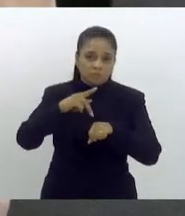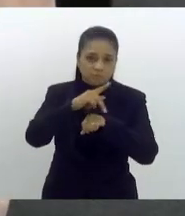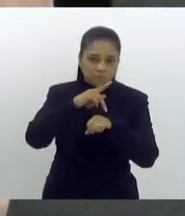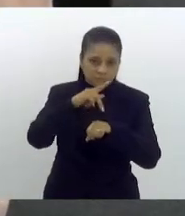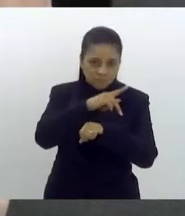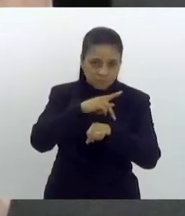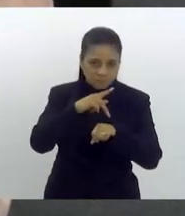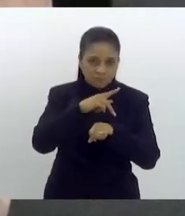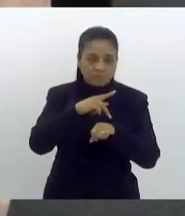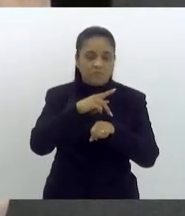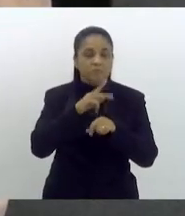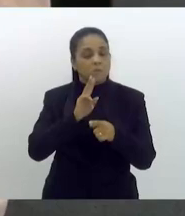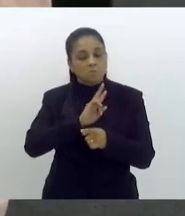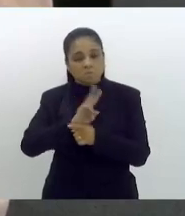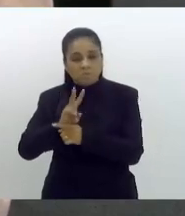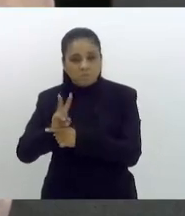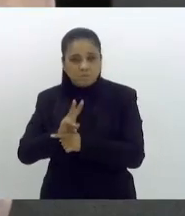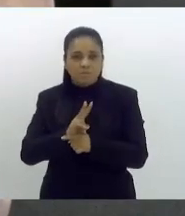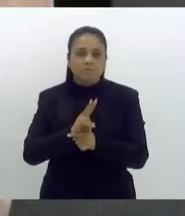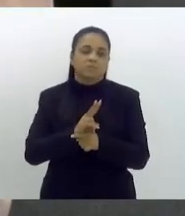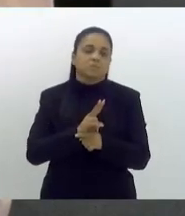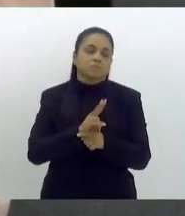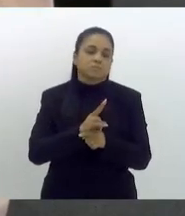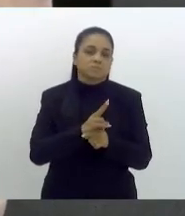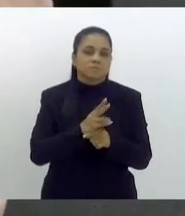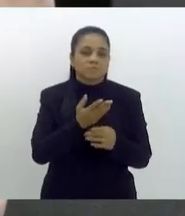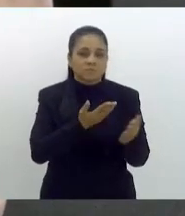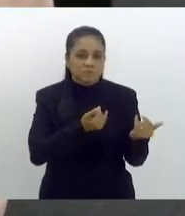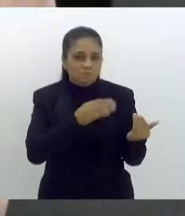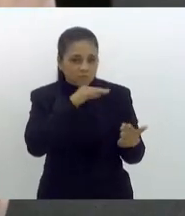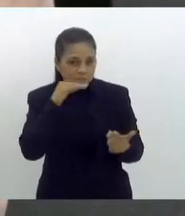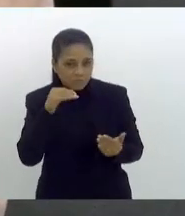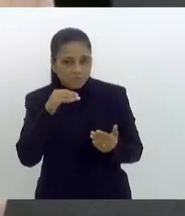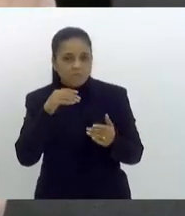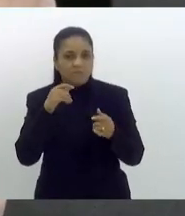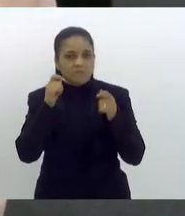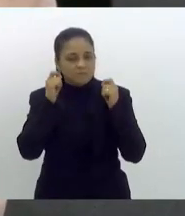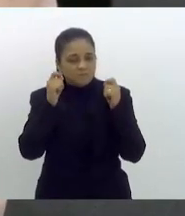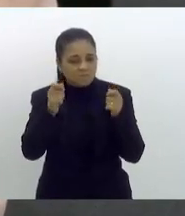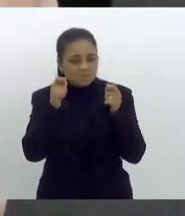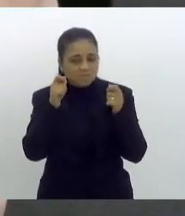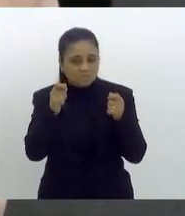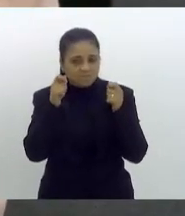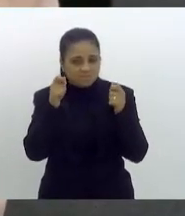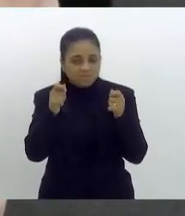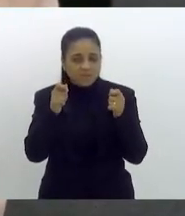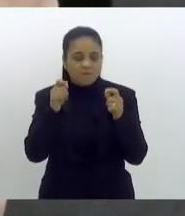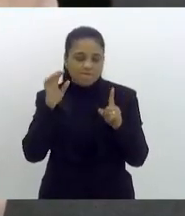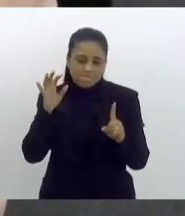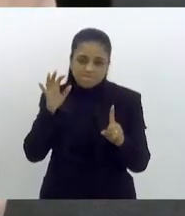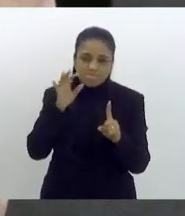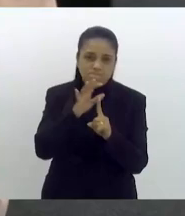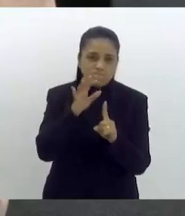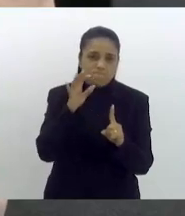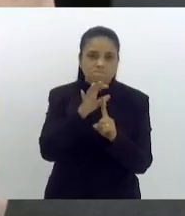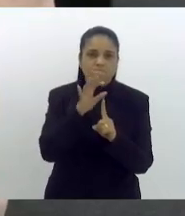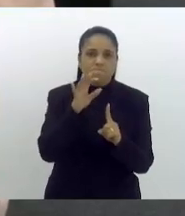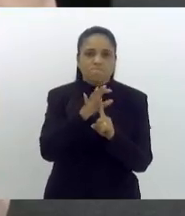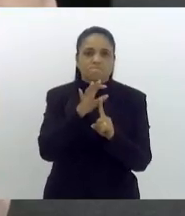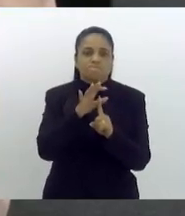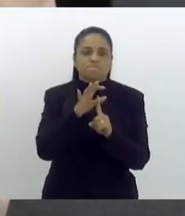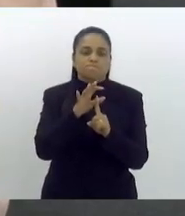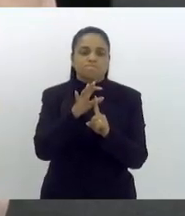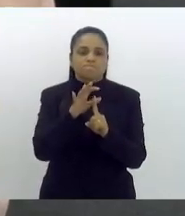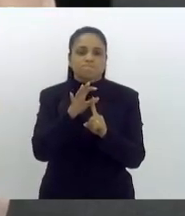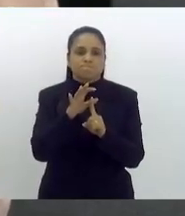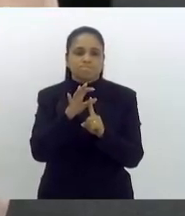protegem não apenas os seus jovens dessa campanha maciça para a o que empurra